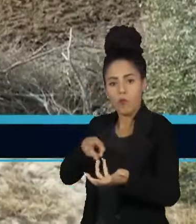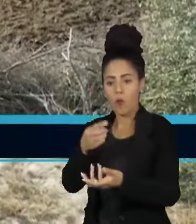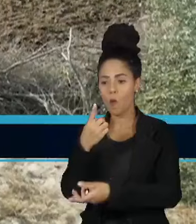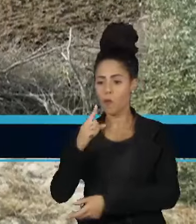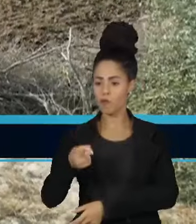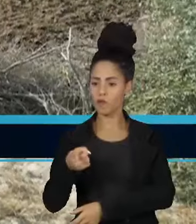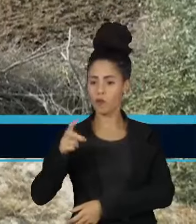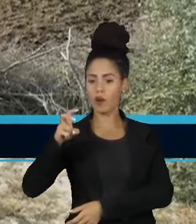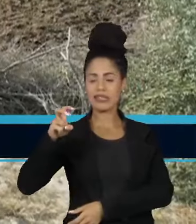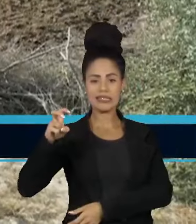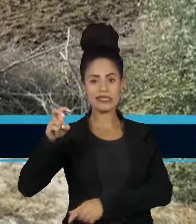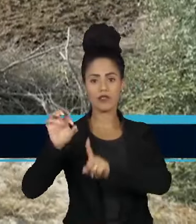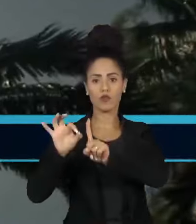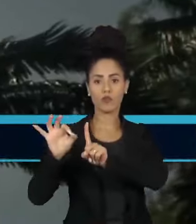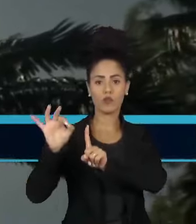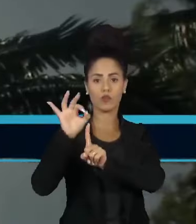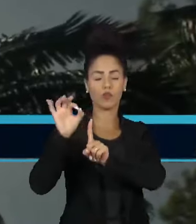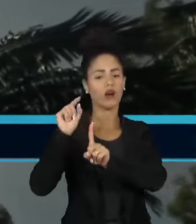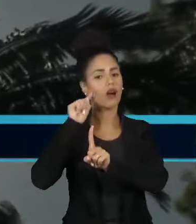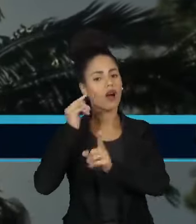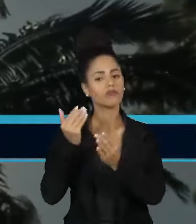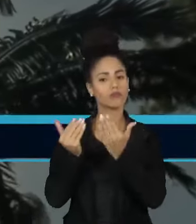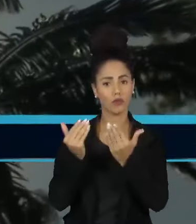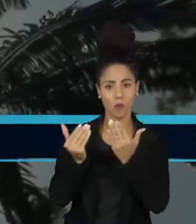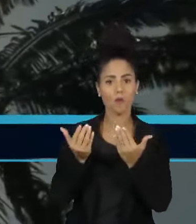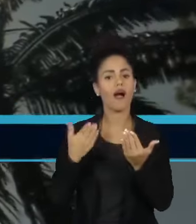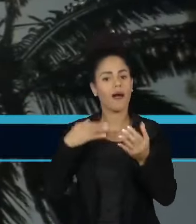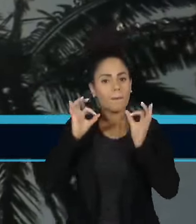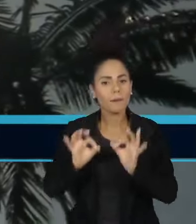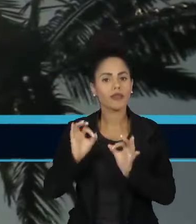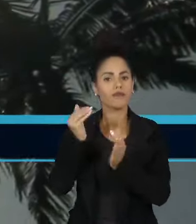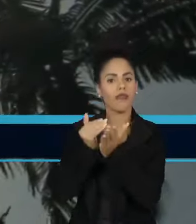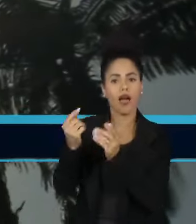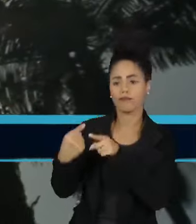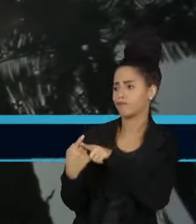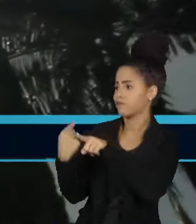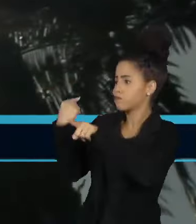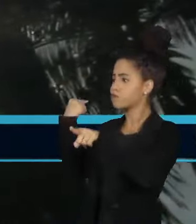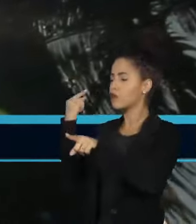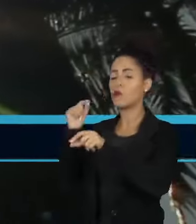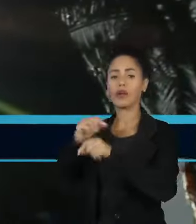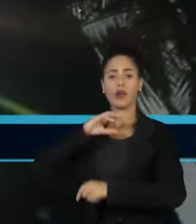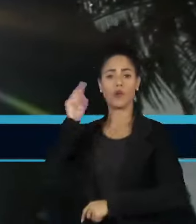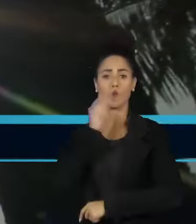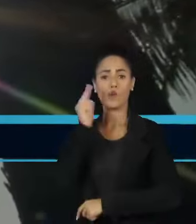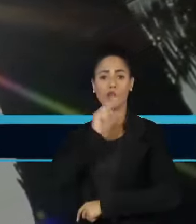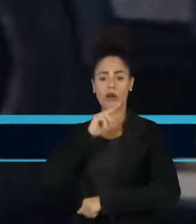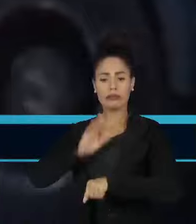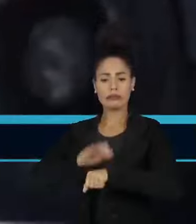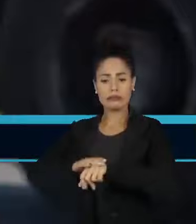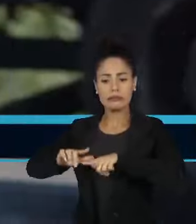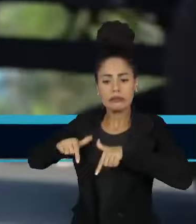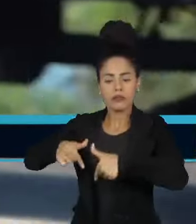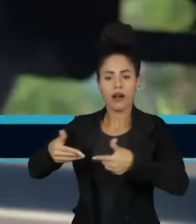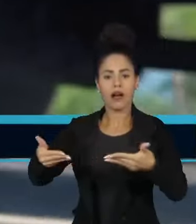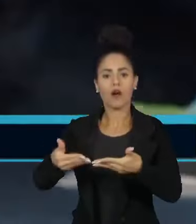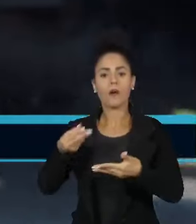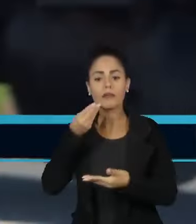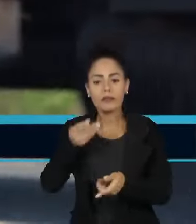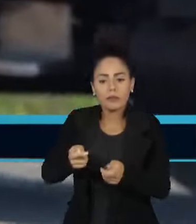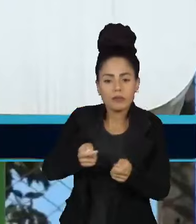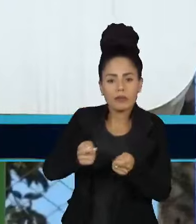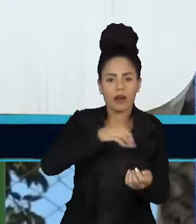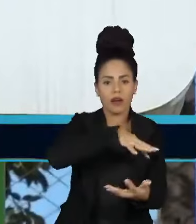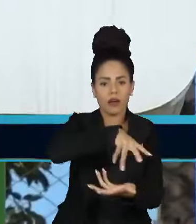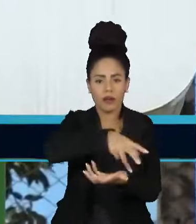1,5 graus Celsius em relação aos níveis pré-industriais, é urgente melhorar o sistema global de